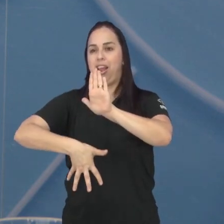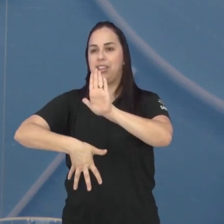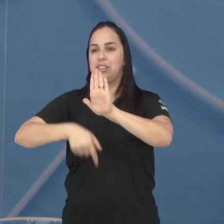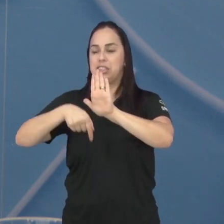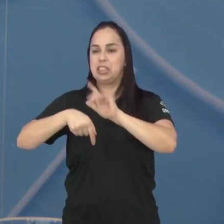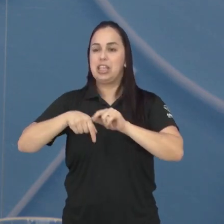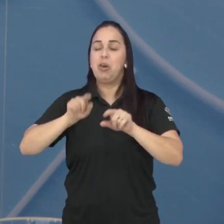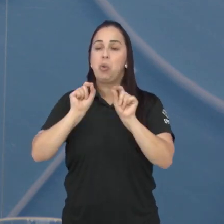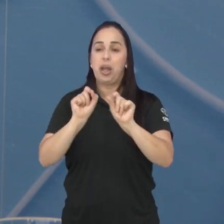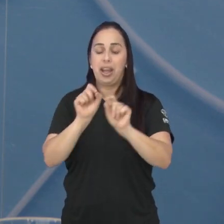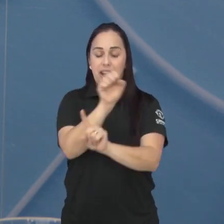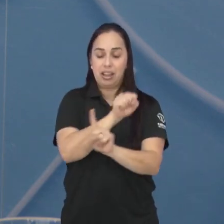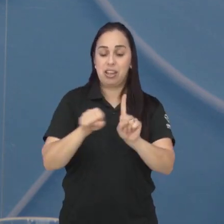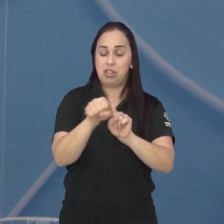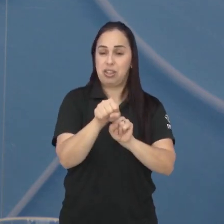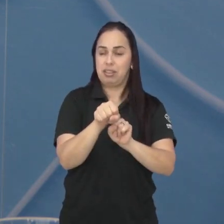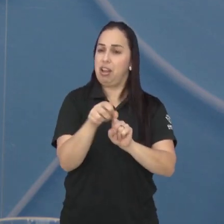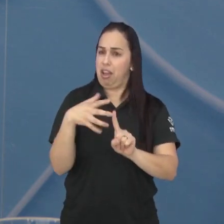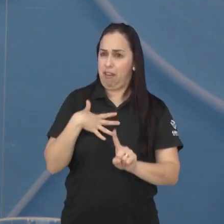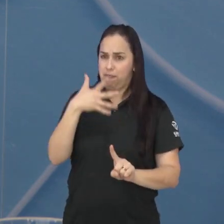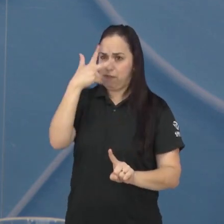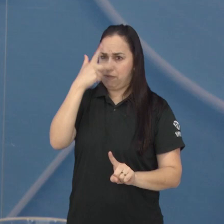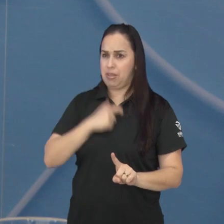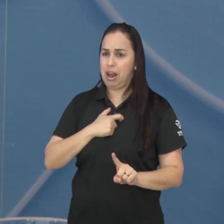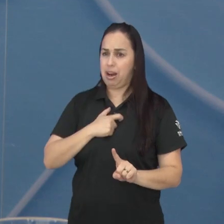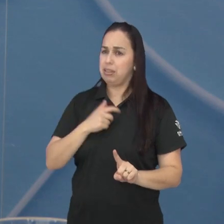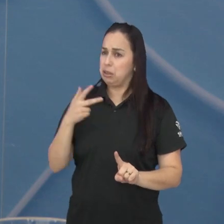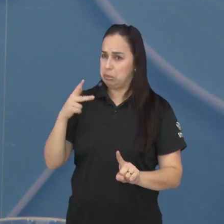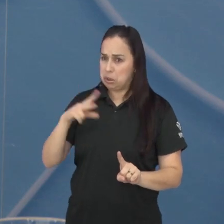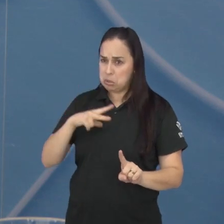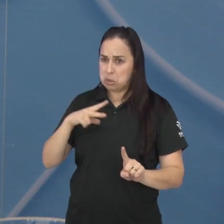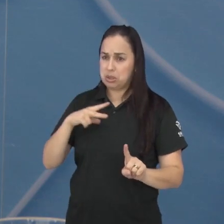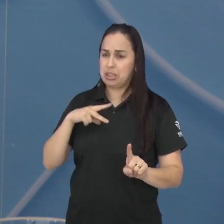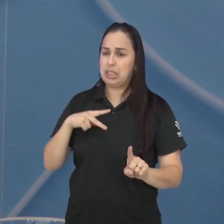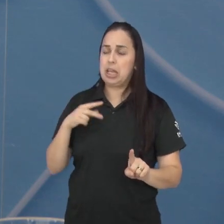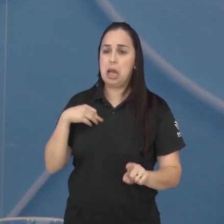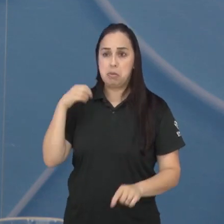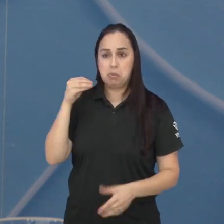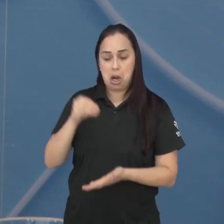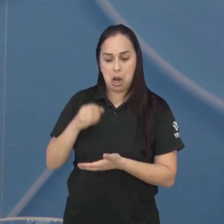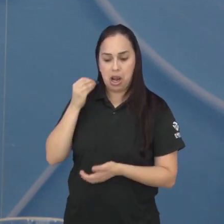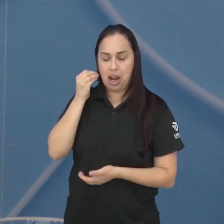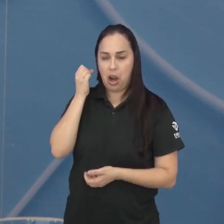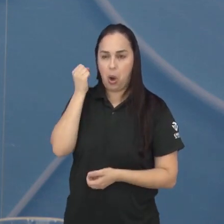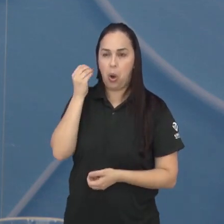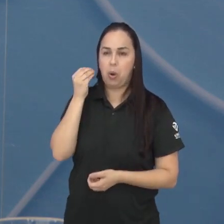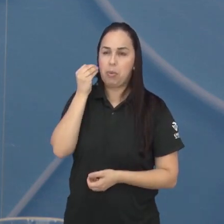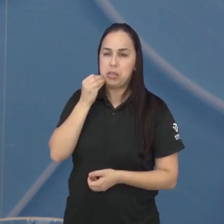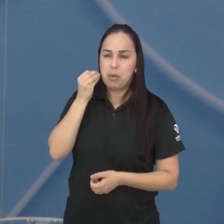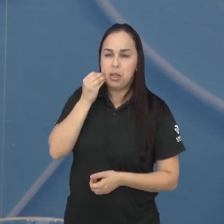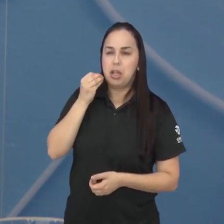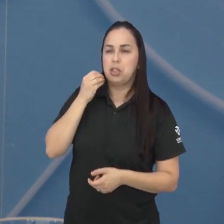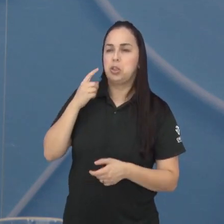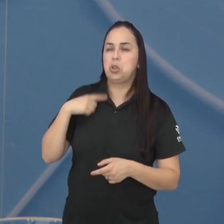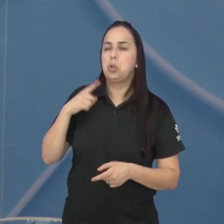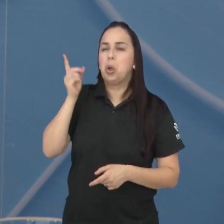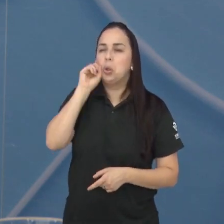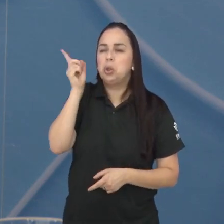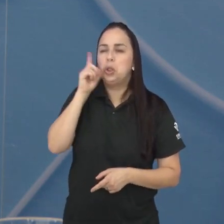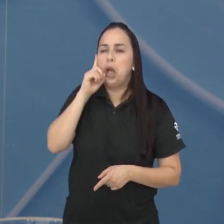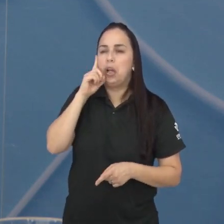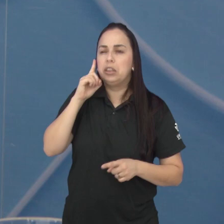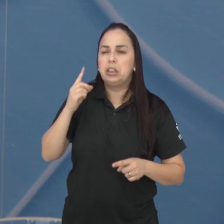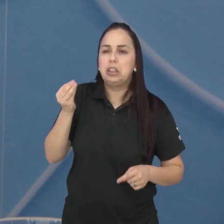estimula a gente. Eu falo de mim também, que é uma luta constante pra gente não ser assim, né? Mas que estimula a gente a ser competitiva,